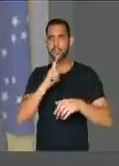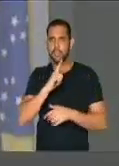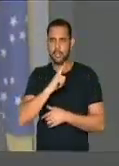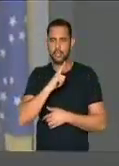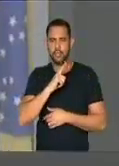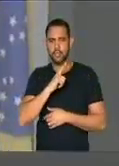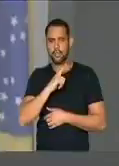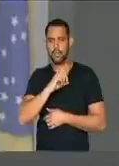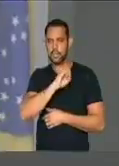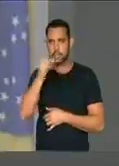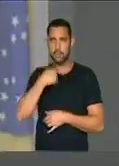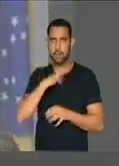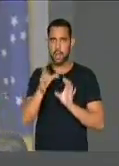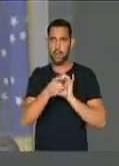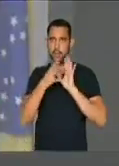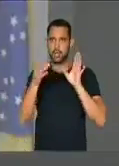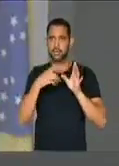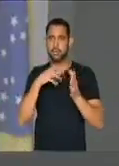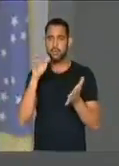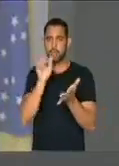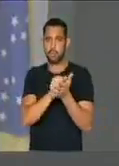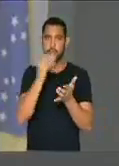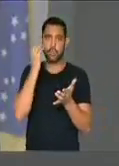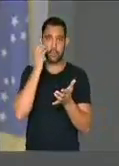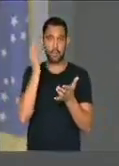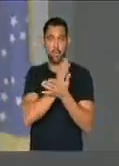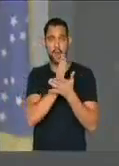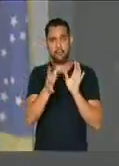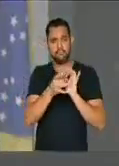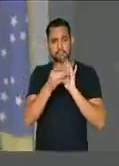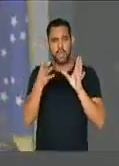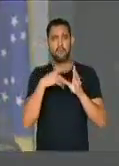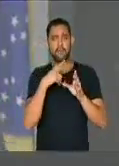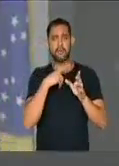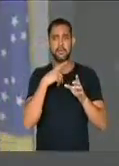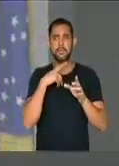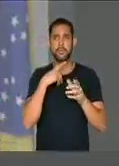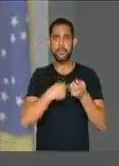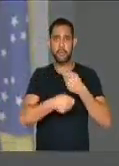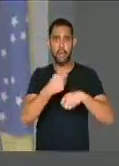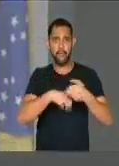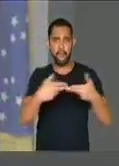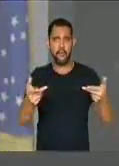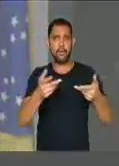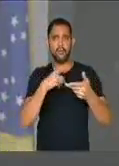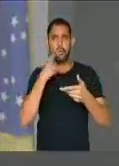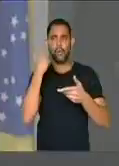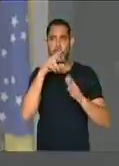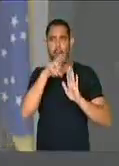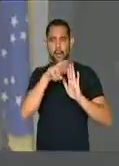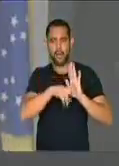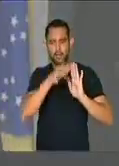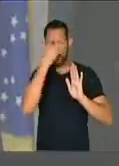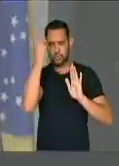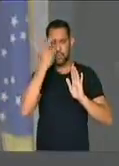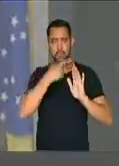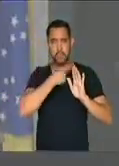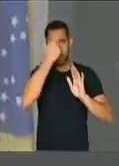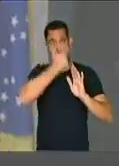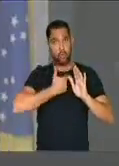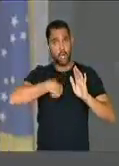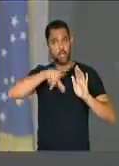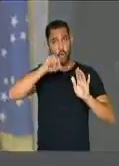tenha aí sim uma liberação dos aplicativos de transporte, liberdade de mercado, condição do usuário